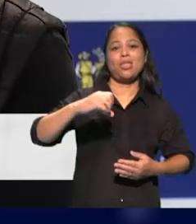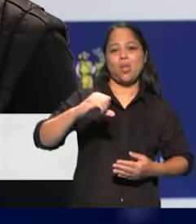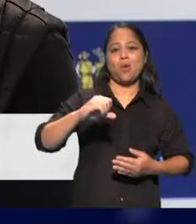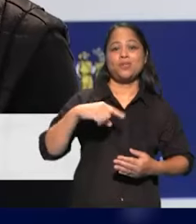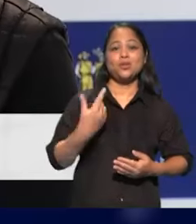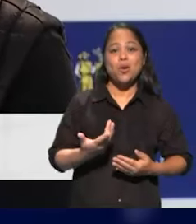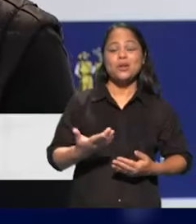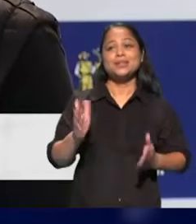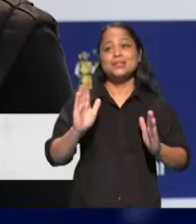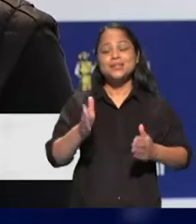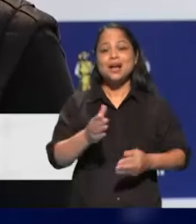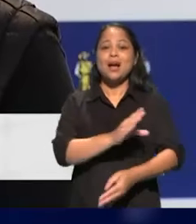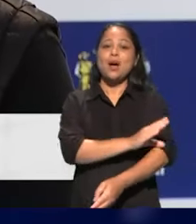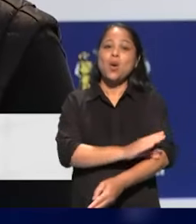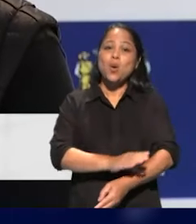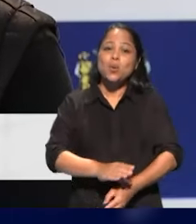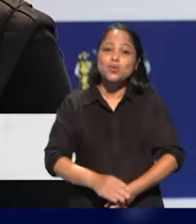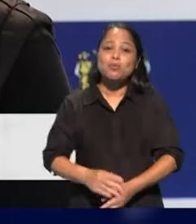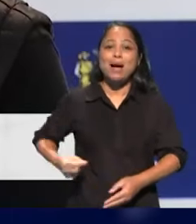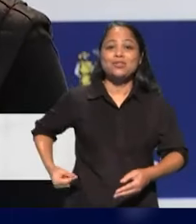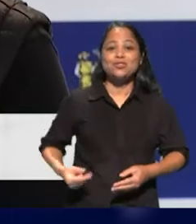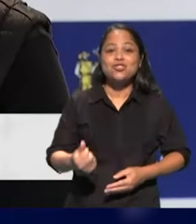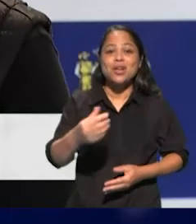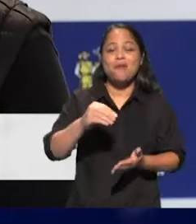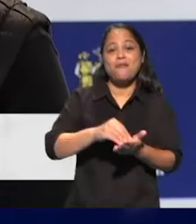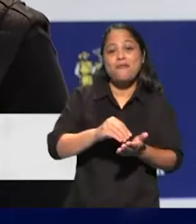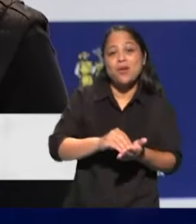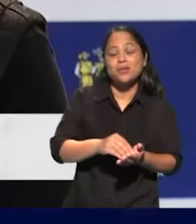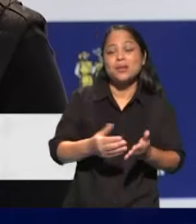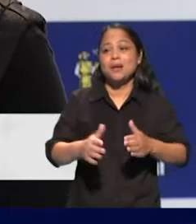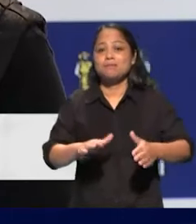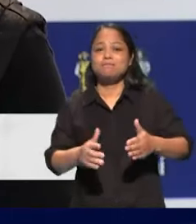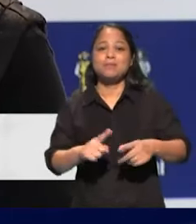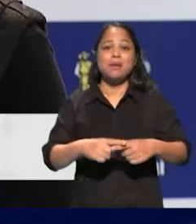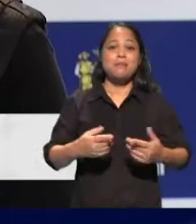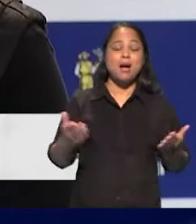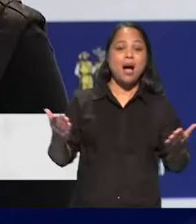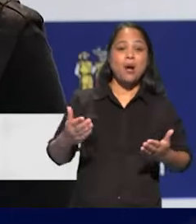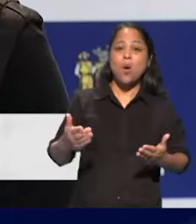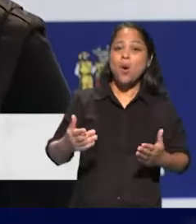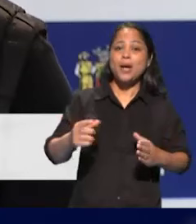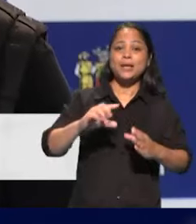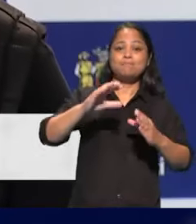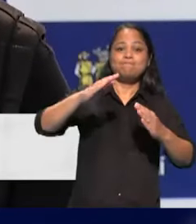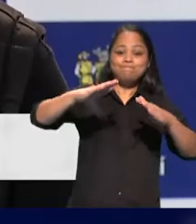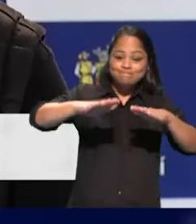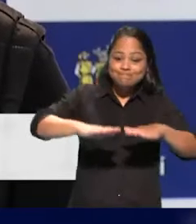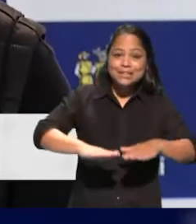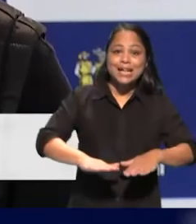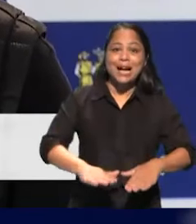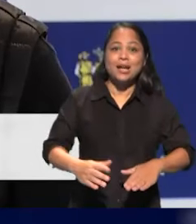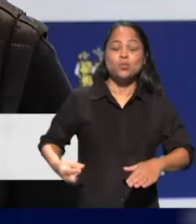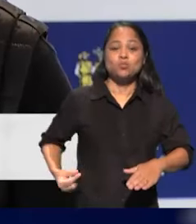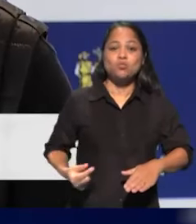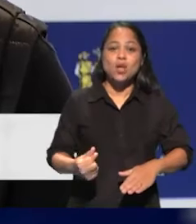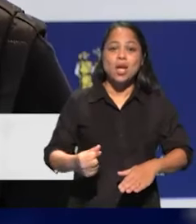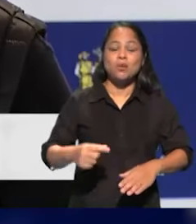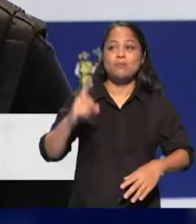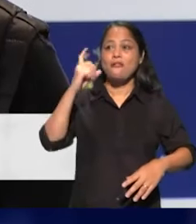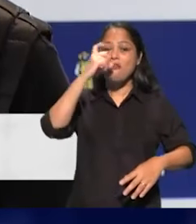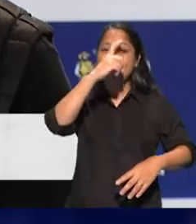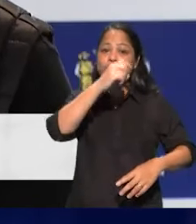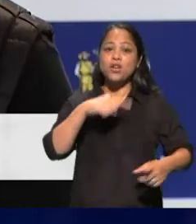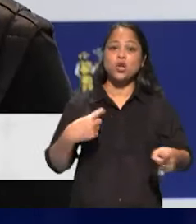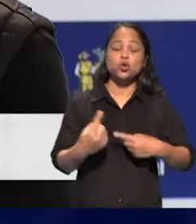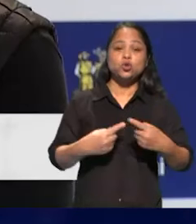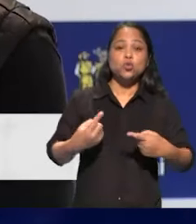mas como a recessão desse tamanho né com uma queda abrupta desse tamanho é muito difícil você conseguir fazer uma gestão